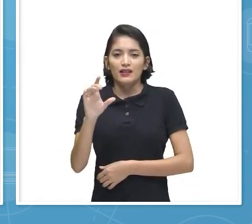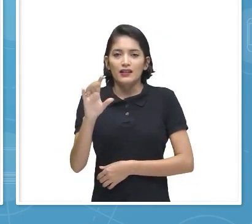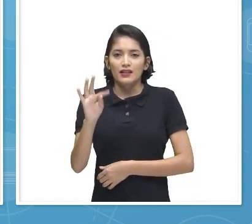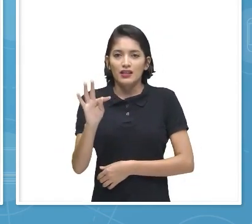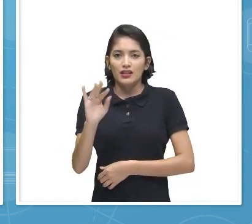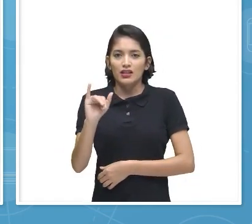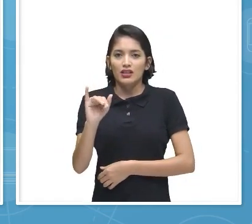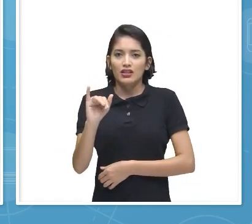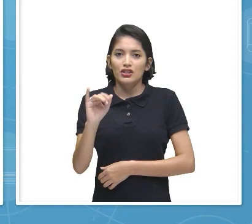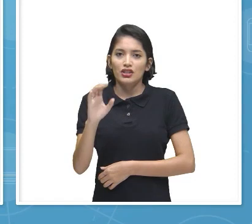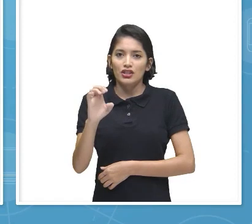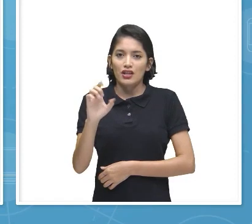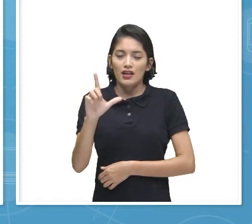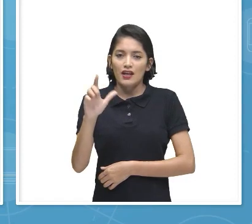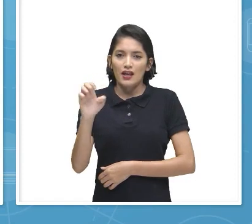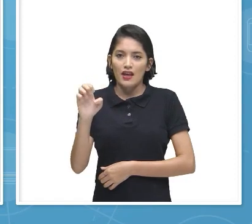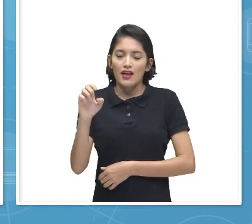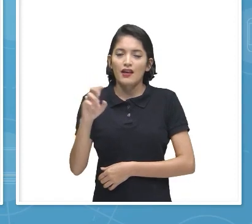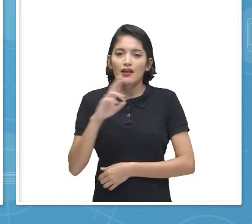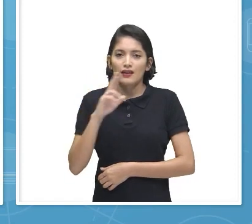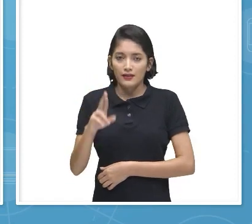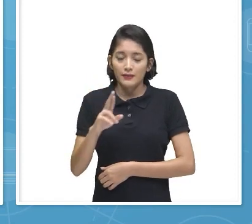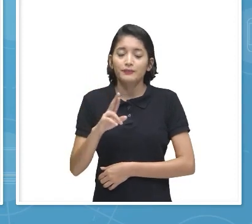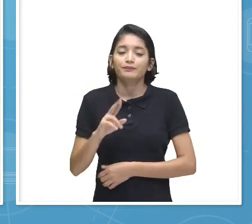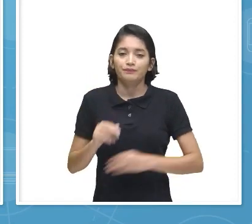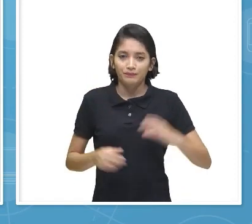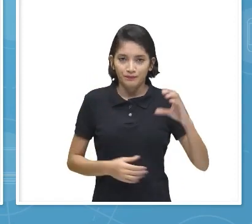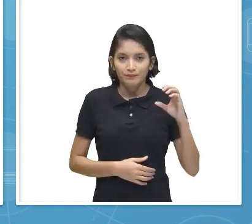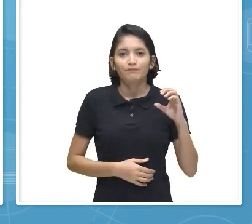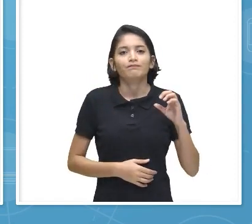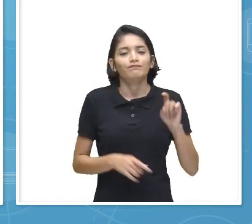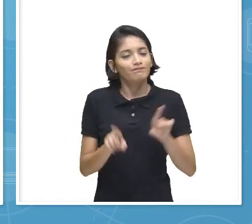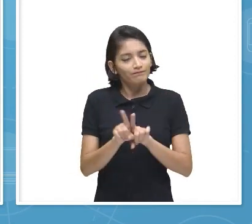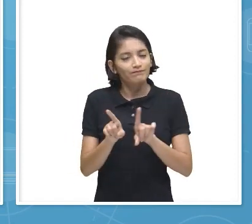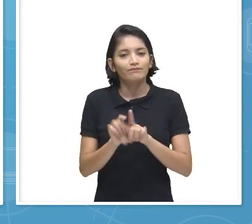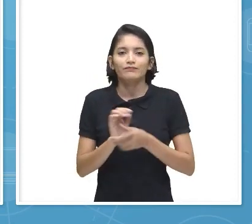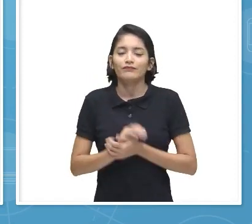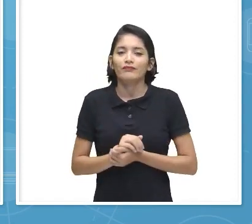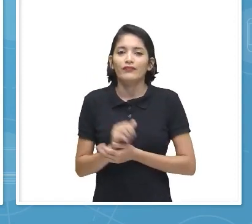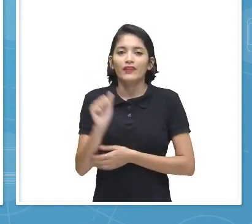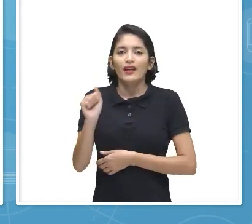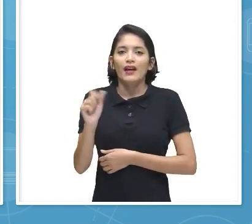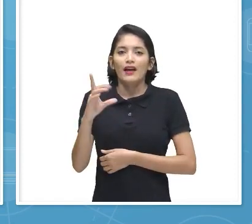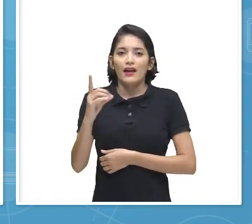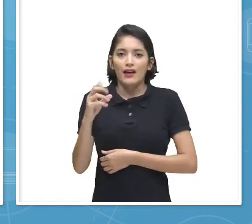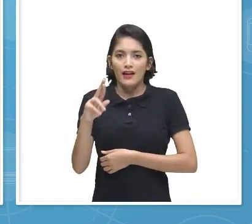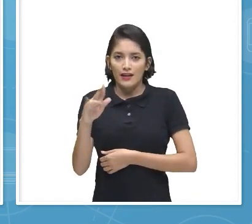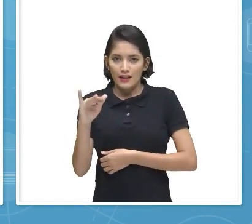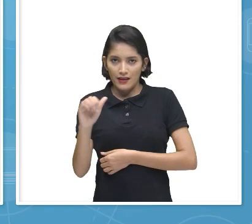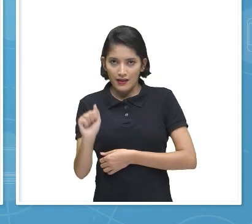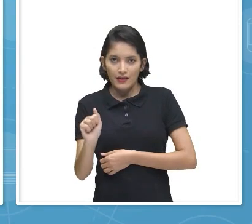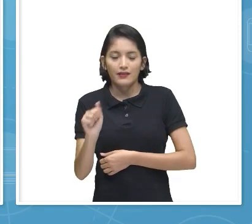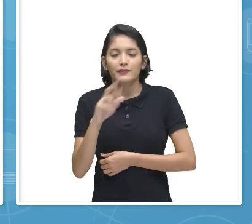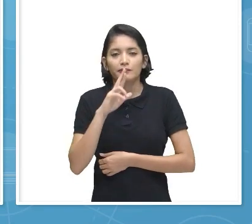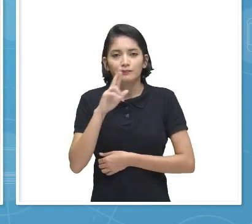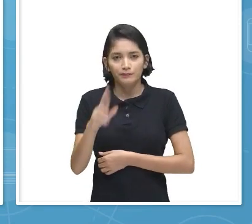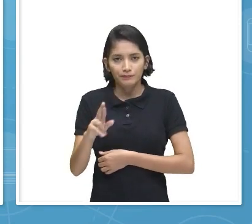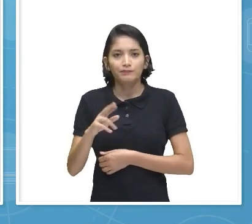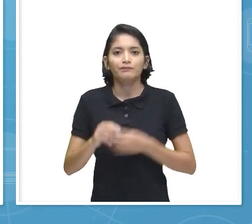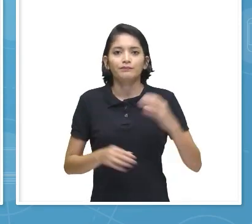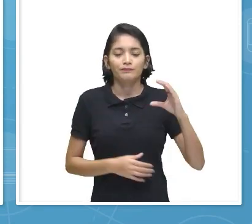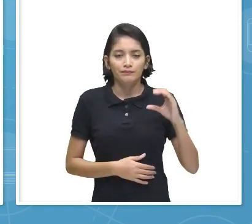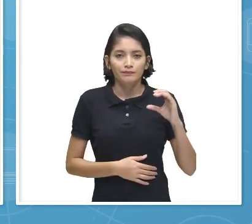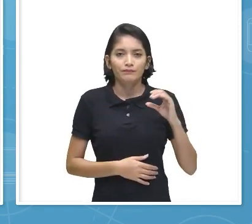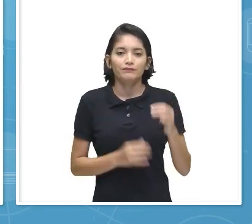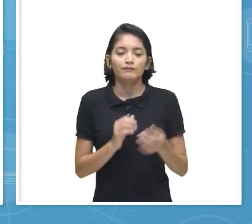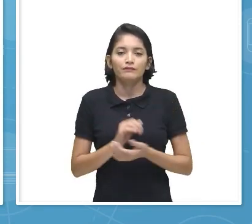Dom Jackson Damasceno, quase que não sai. Letra C também. A Adria da Escola Ângela Francinetti, questão 4, letra